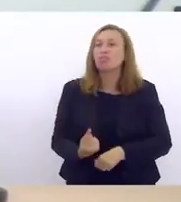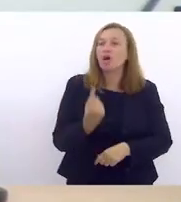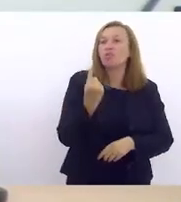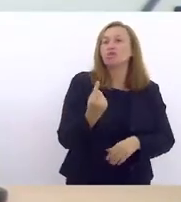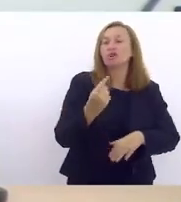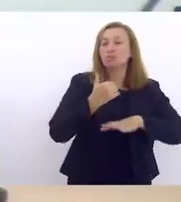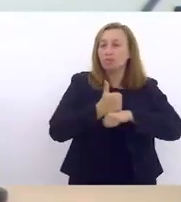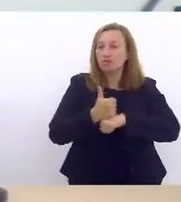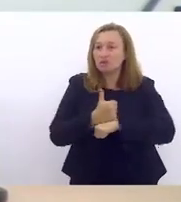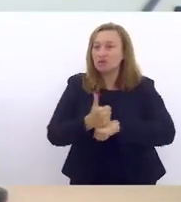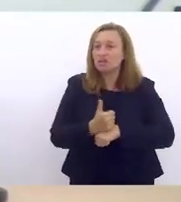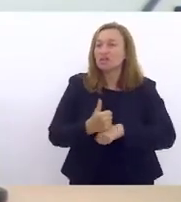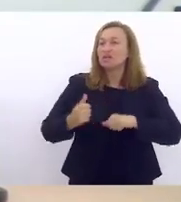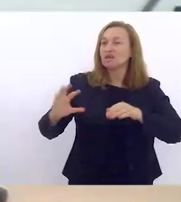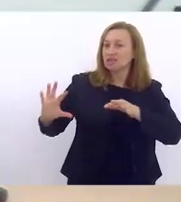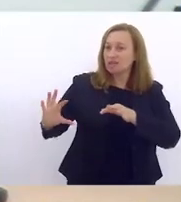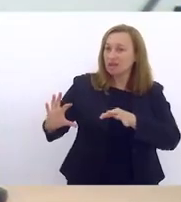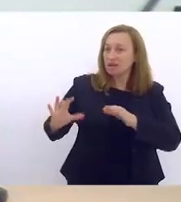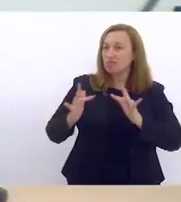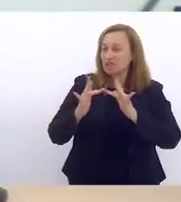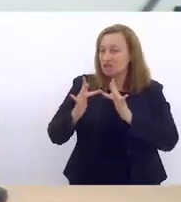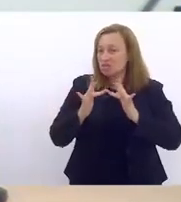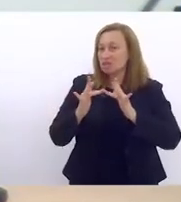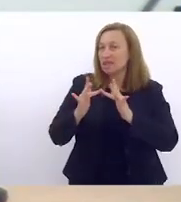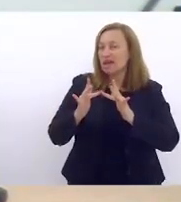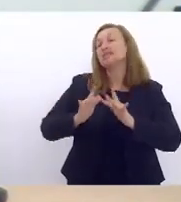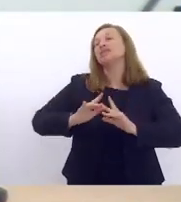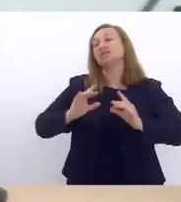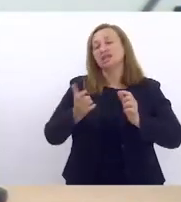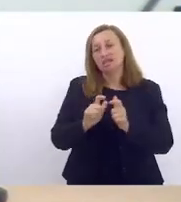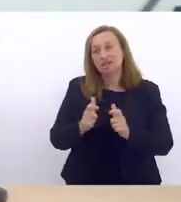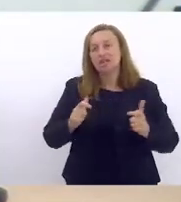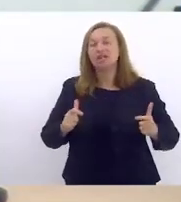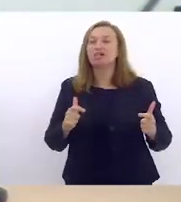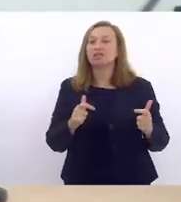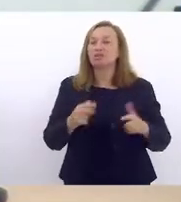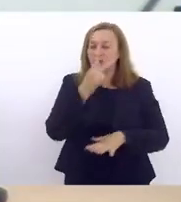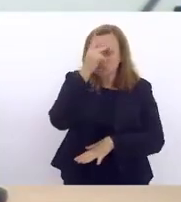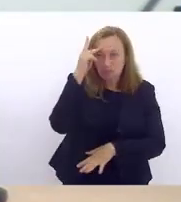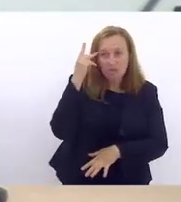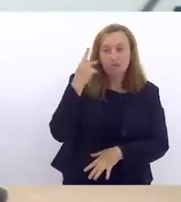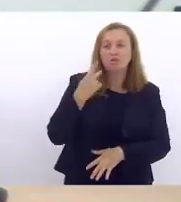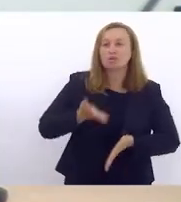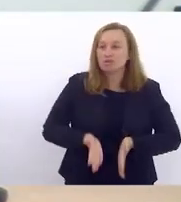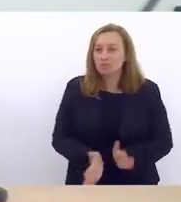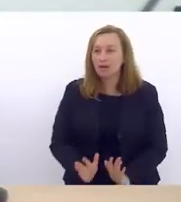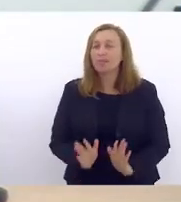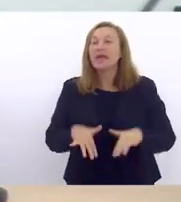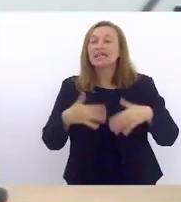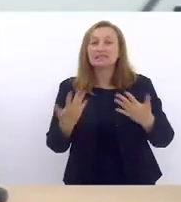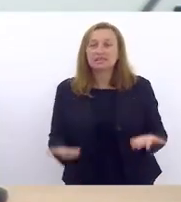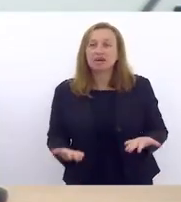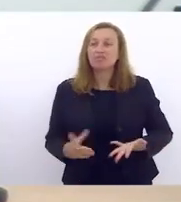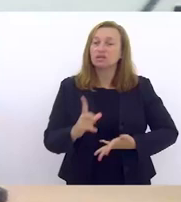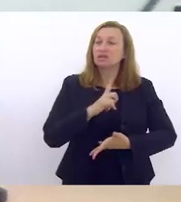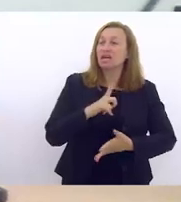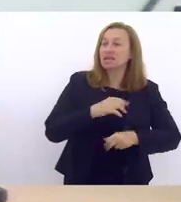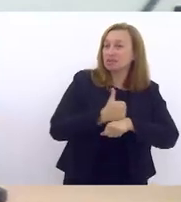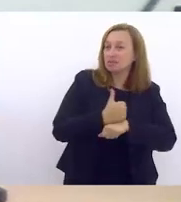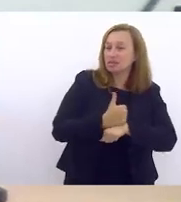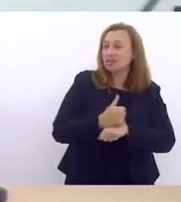que realmente estabelece um vínculo a longo prazo, né, com as pessoas que gestam, com as pessoas que parem. Então, ter essa